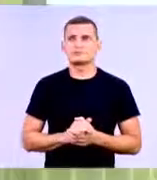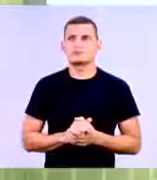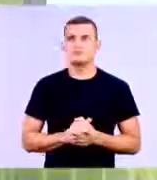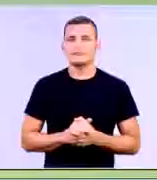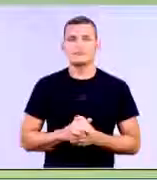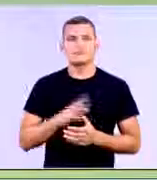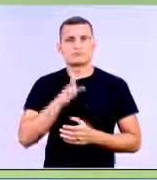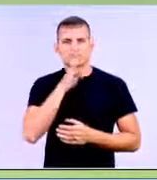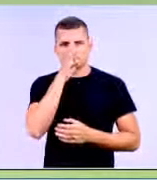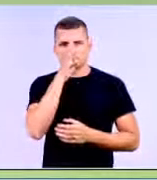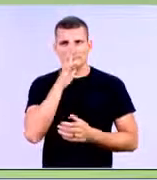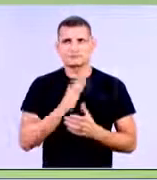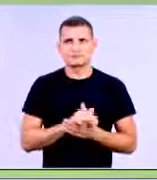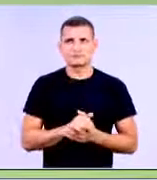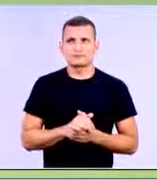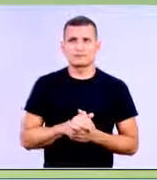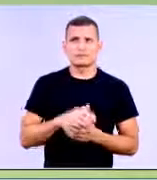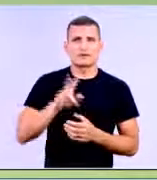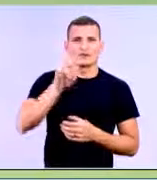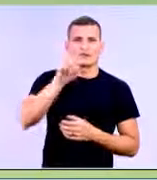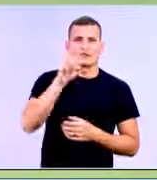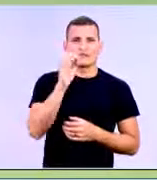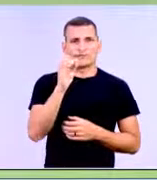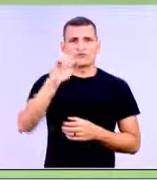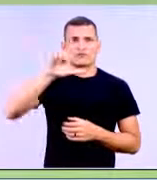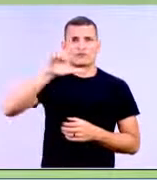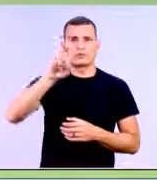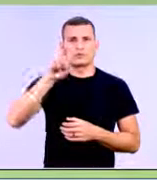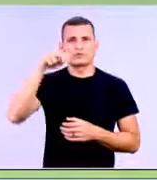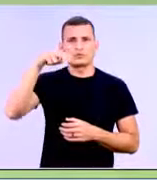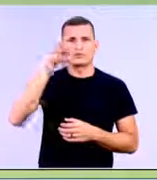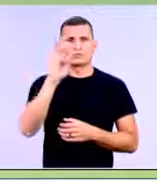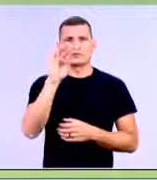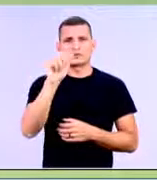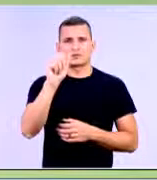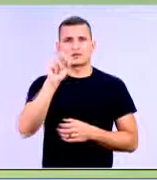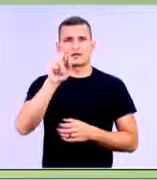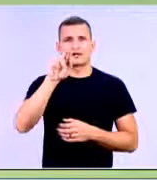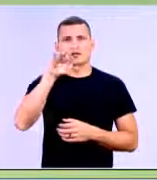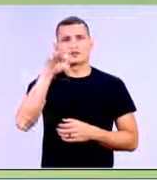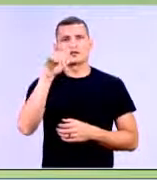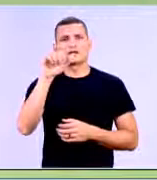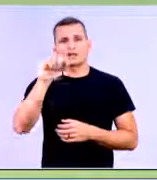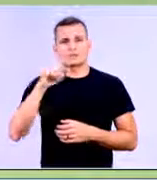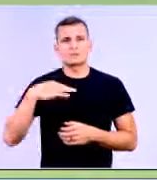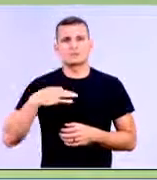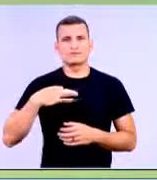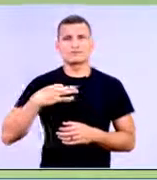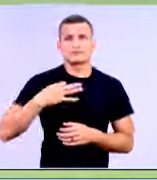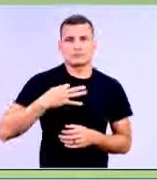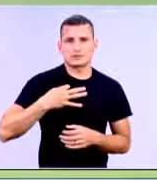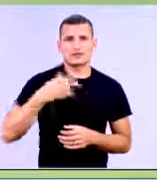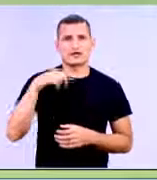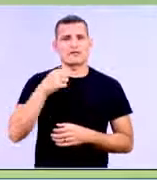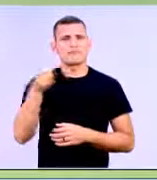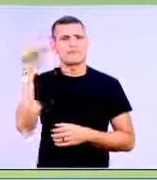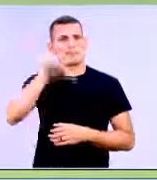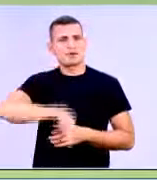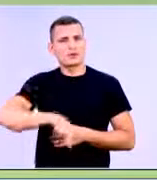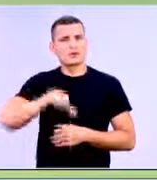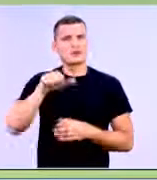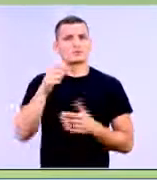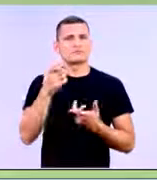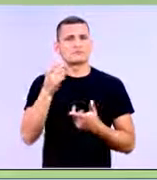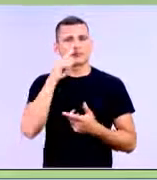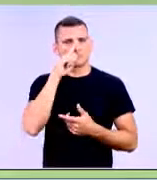as involuntárias. E aqui nós temos as voluntárias e talvez as piores ameaças, né? Porque elas